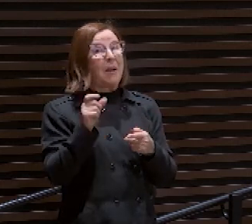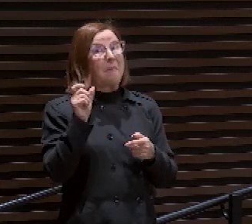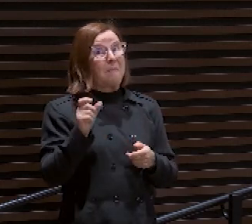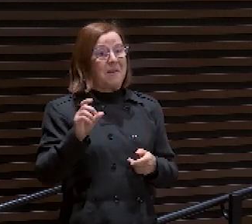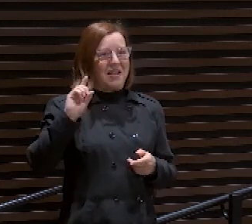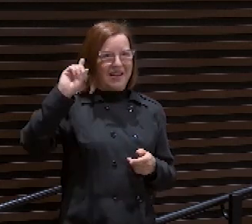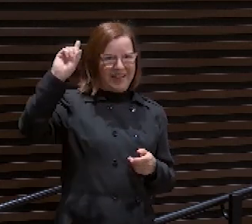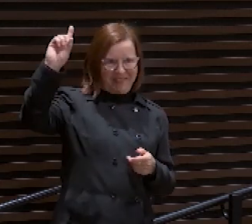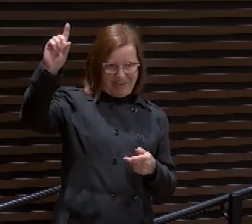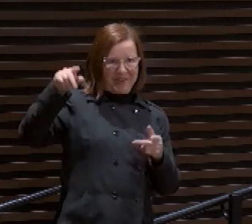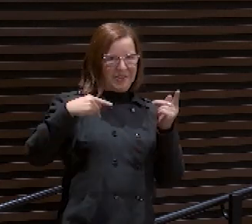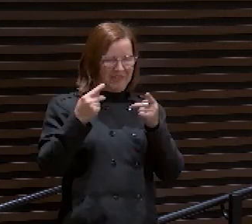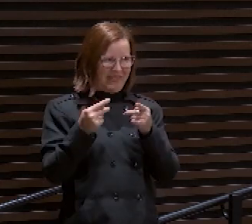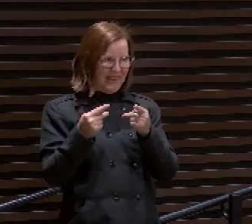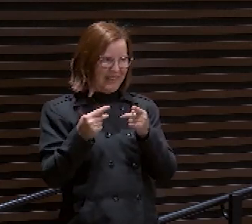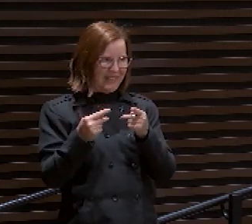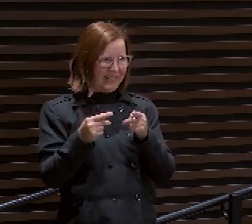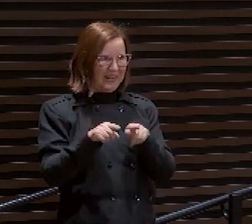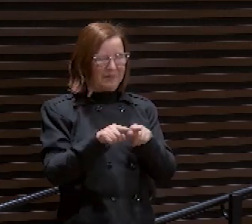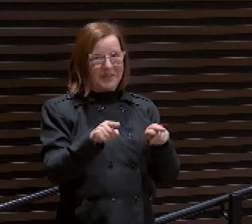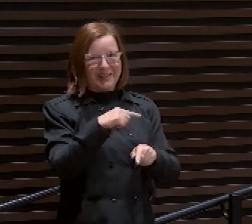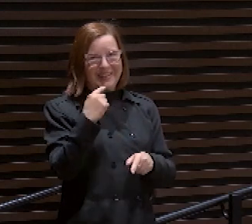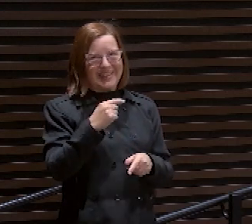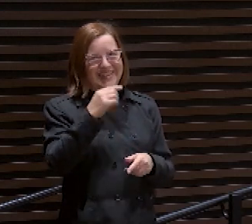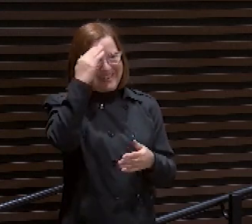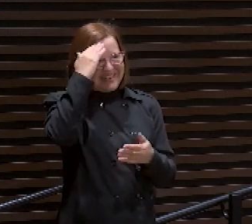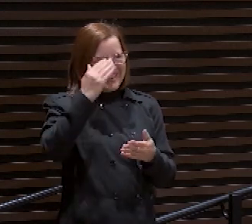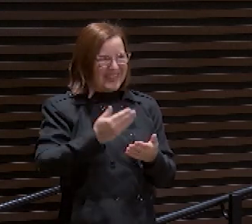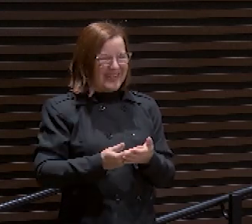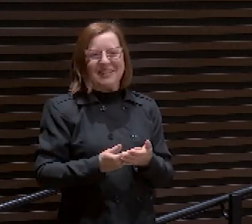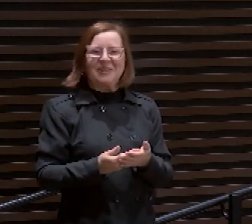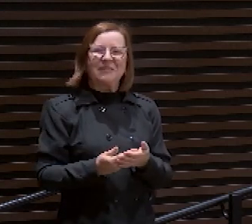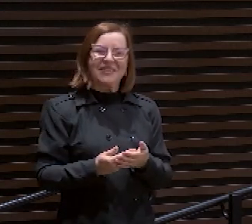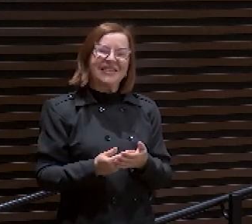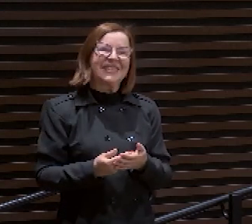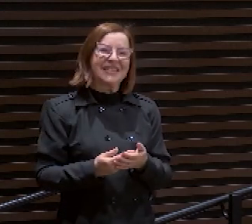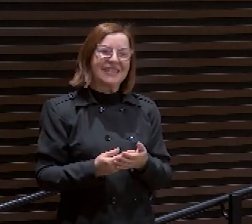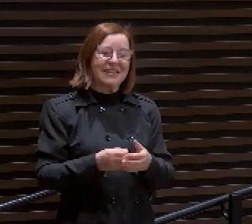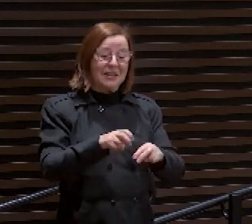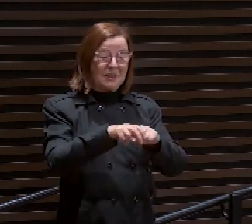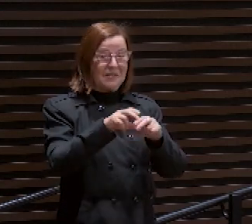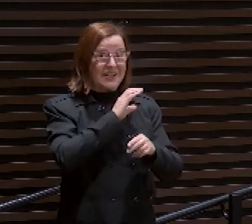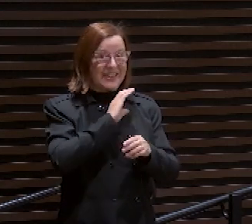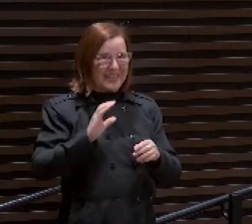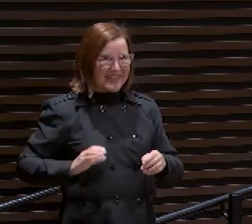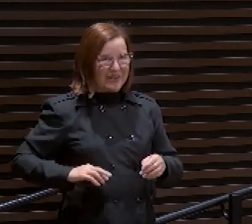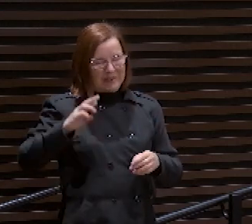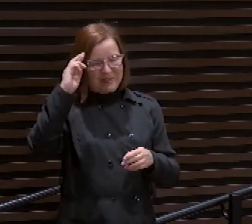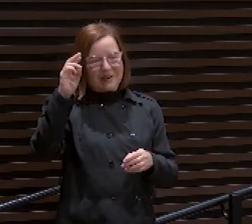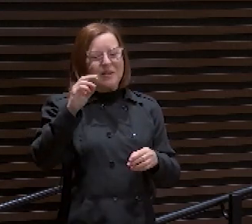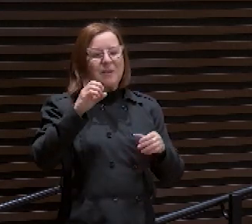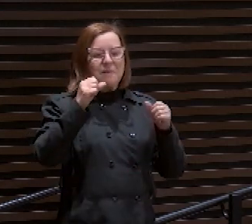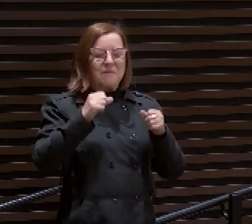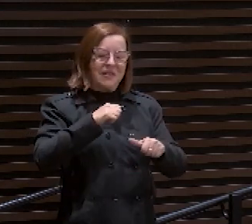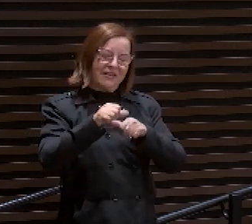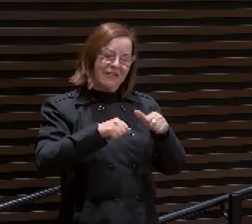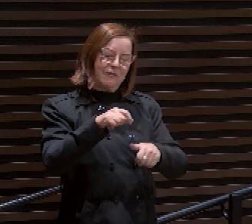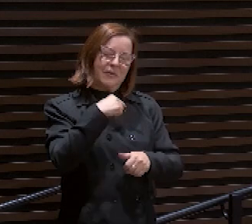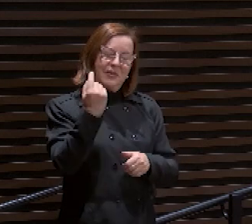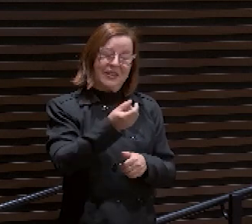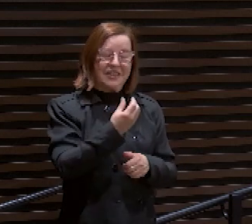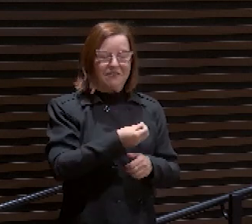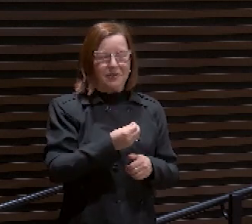mas nós queremos que por Cristo que habita em nós, o Senhor pode fazer uma obra na nossa vida. Eu vou ler uma historinha aqui que eu achei muito